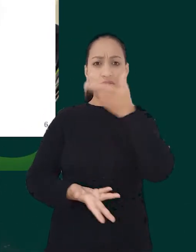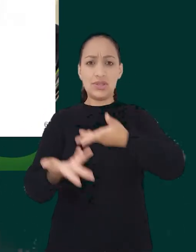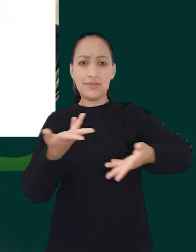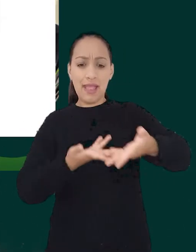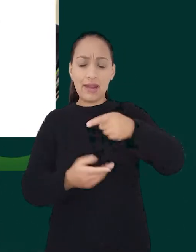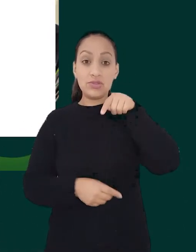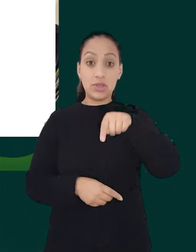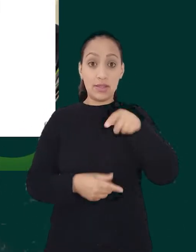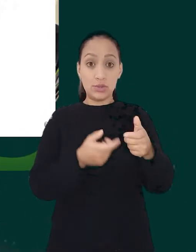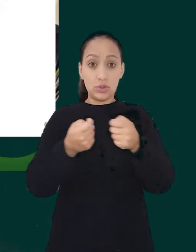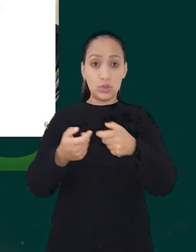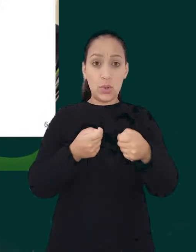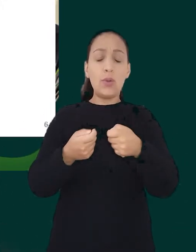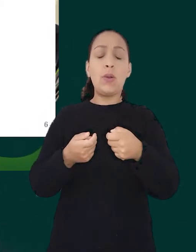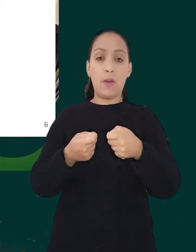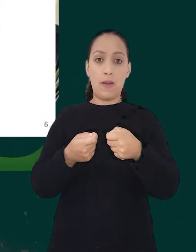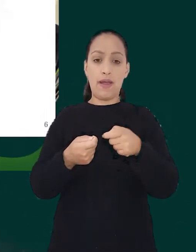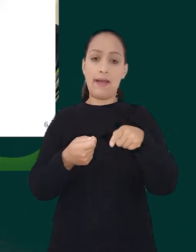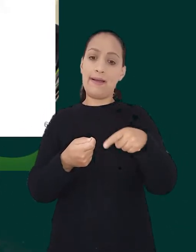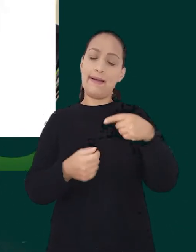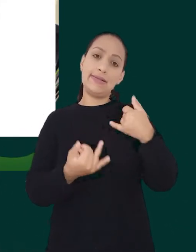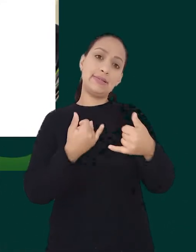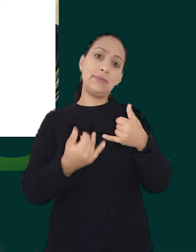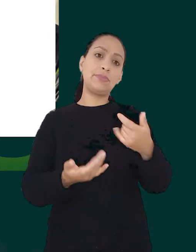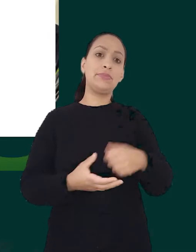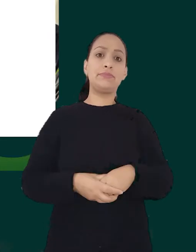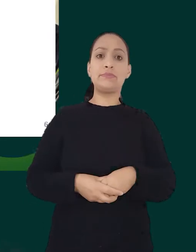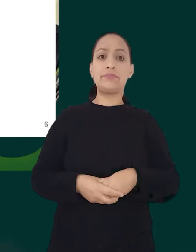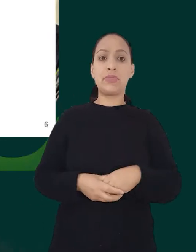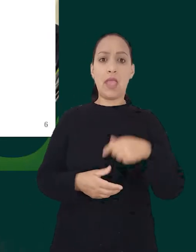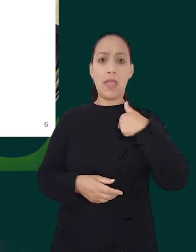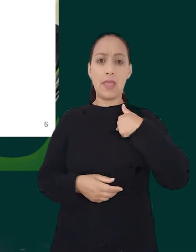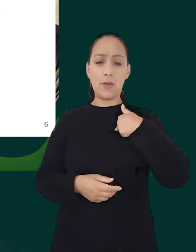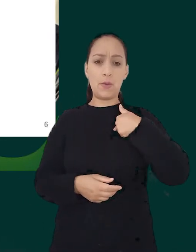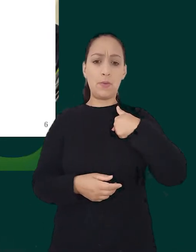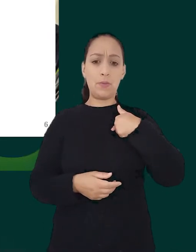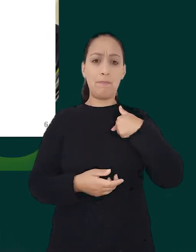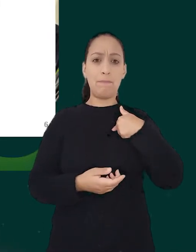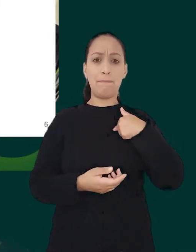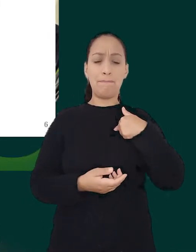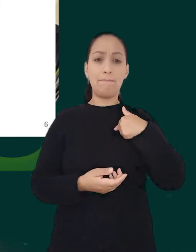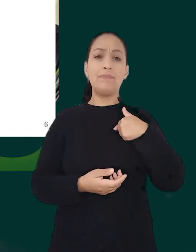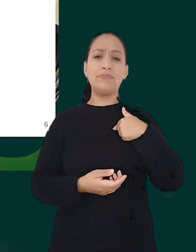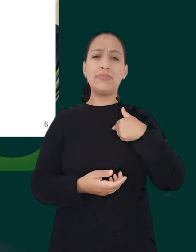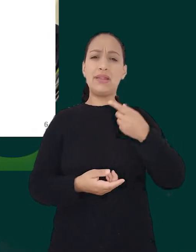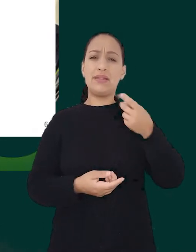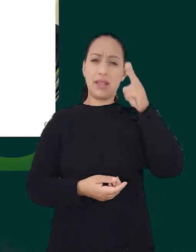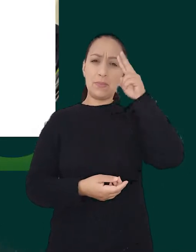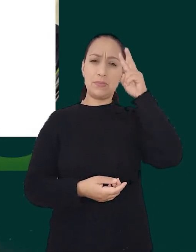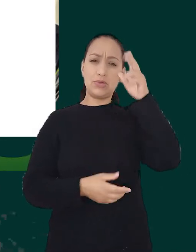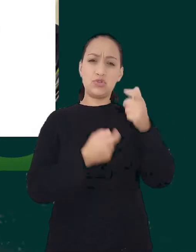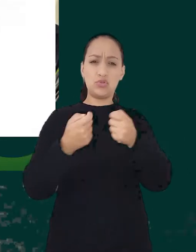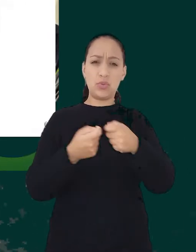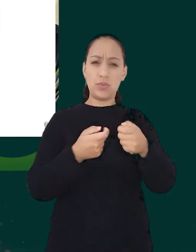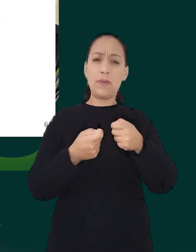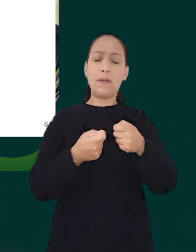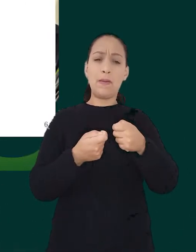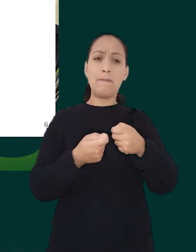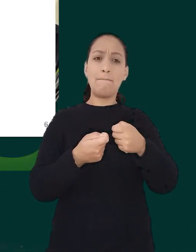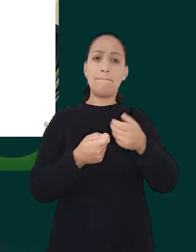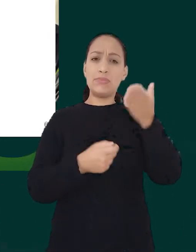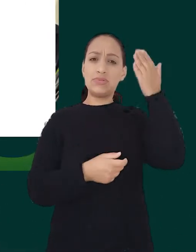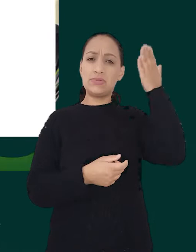em colocar que o jogo... eu tô pulando, que nem aquele joguinho que fez sucesso há um tempo atrás, que era aquele Flappy